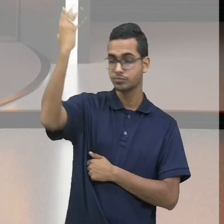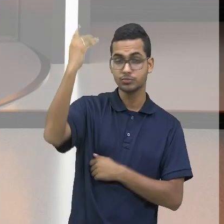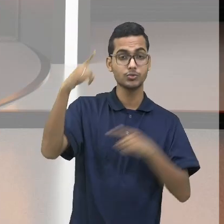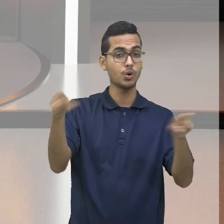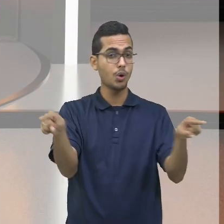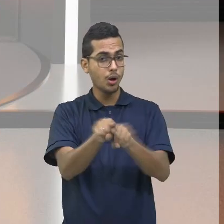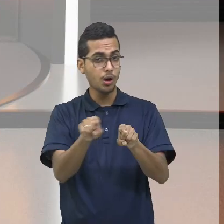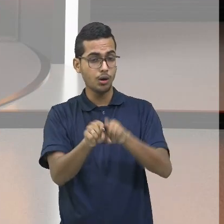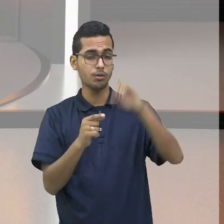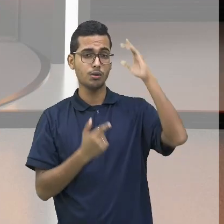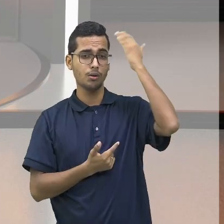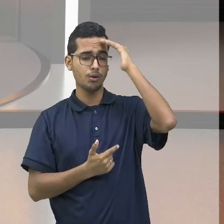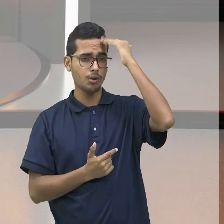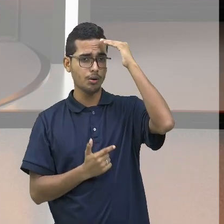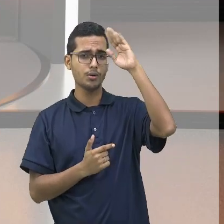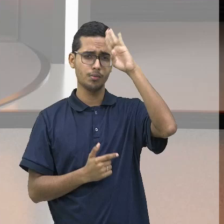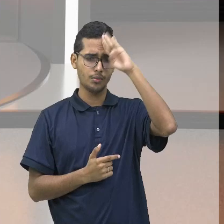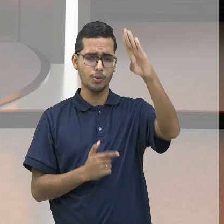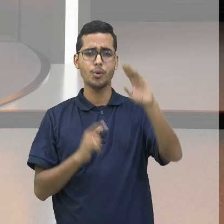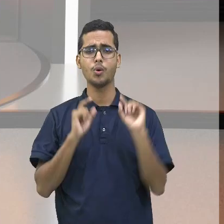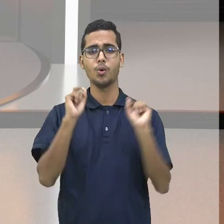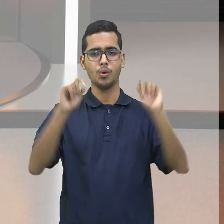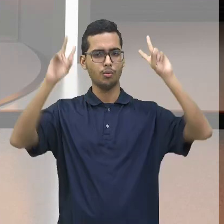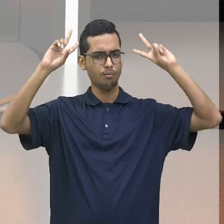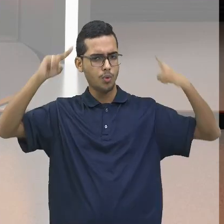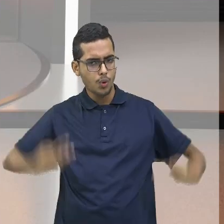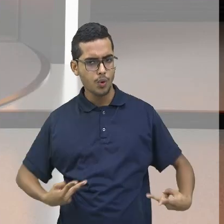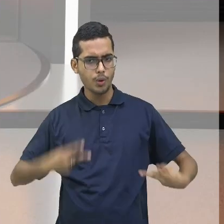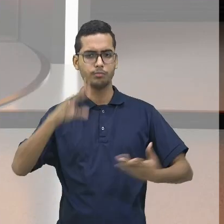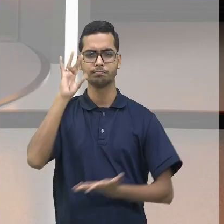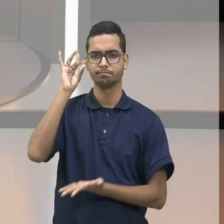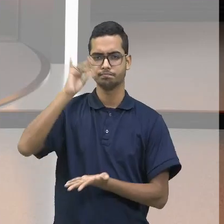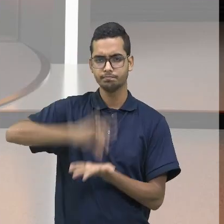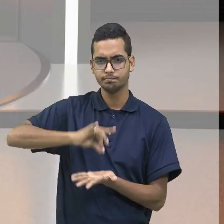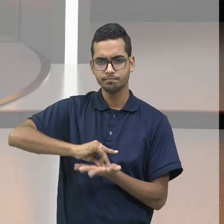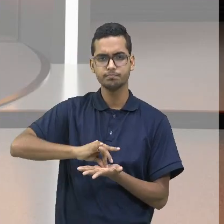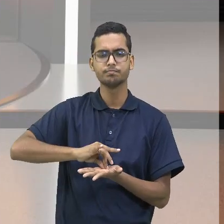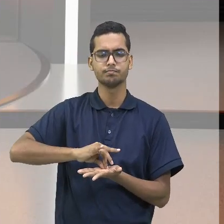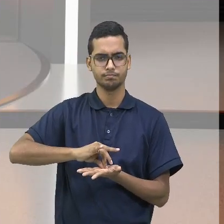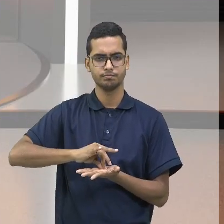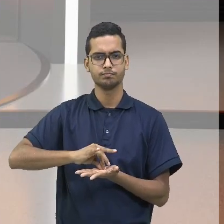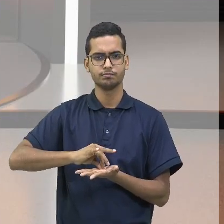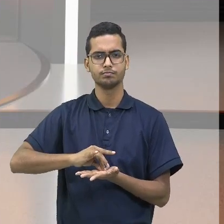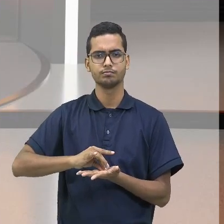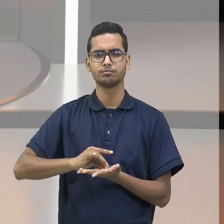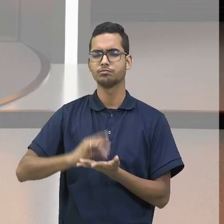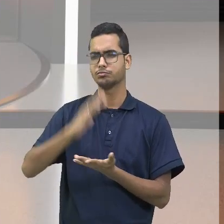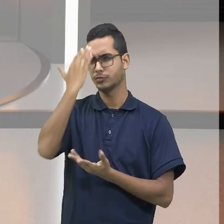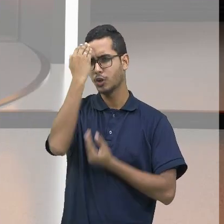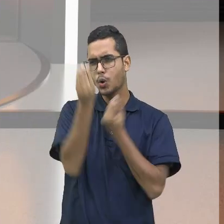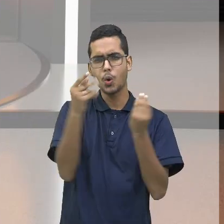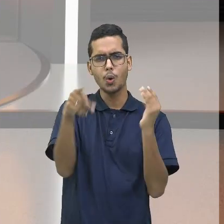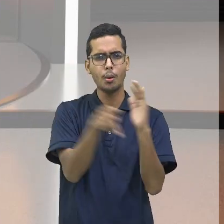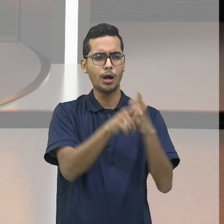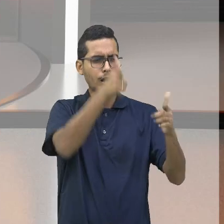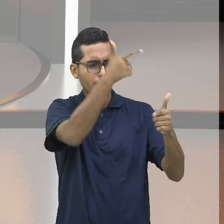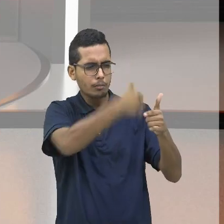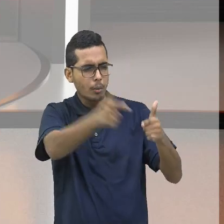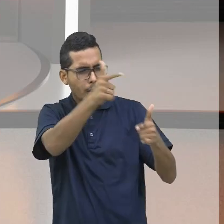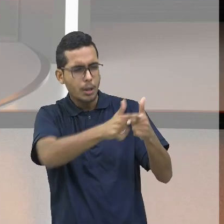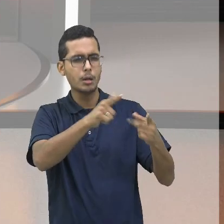compreensão, inclusive, né, do ser humano, né, diante das dificuldades e das